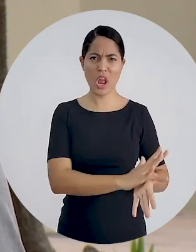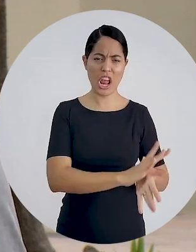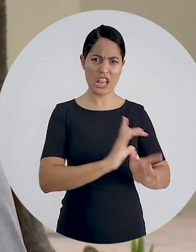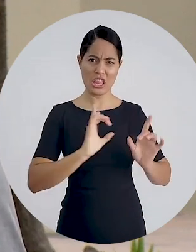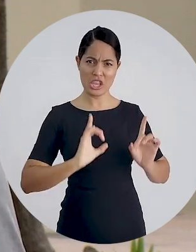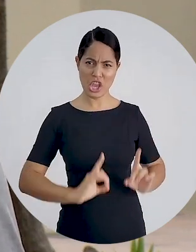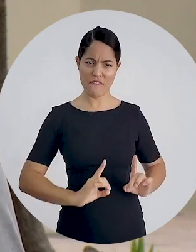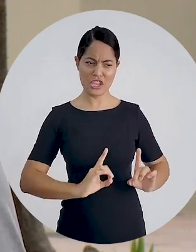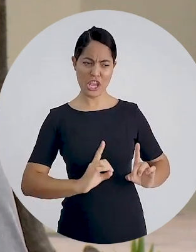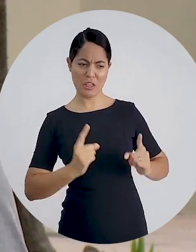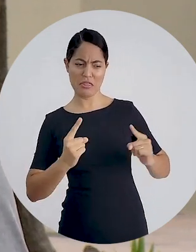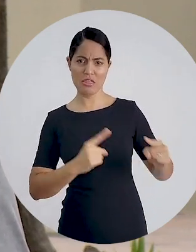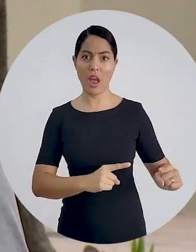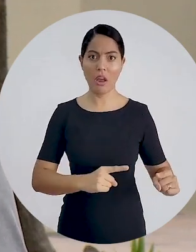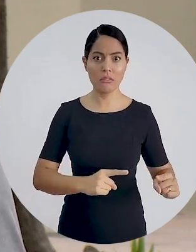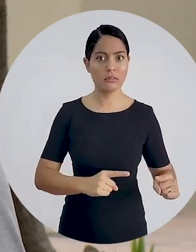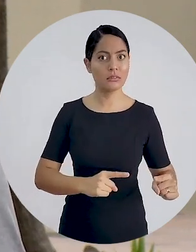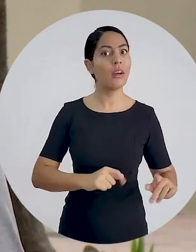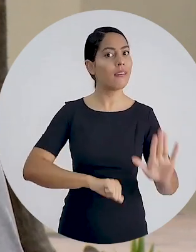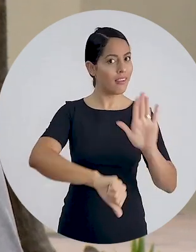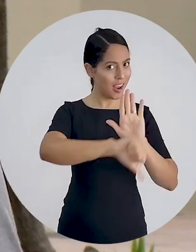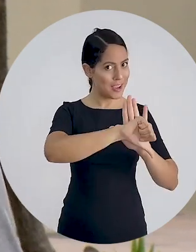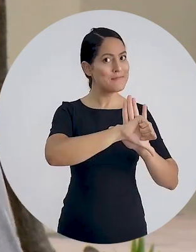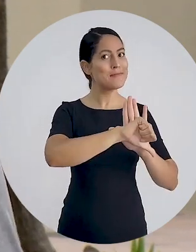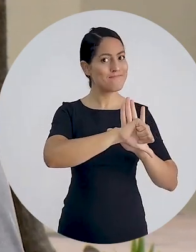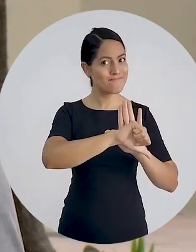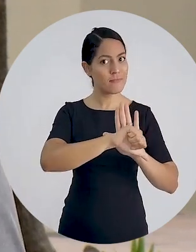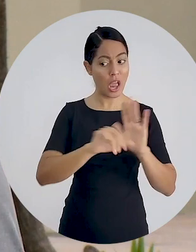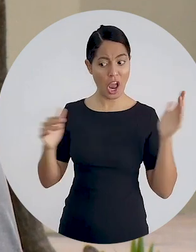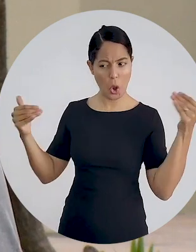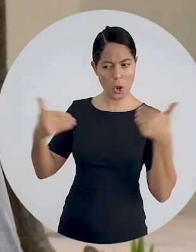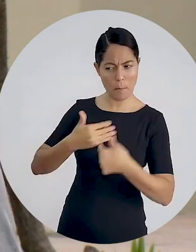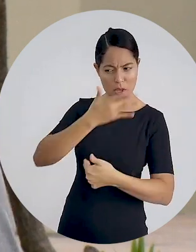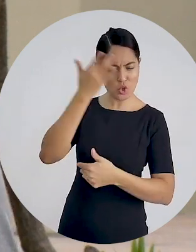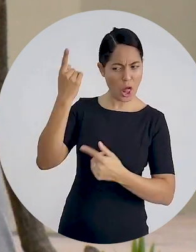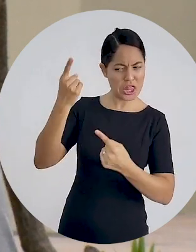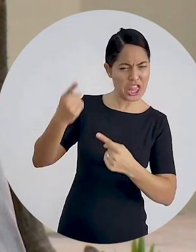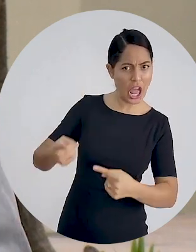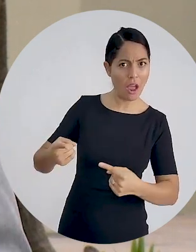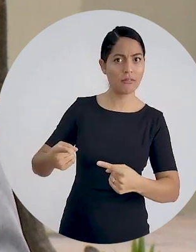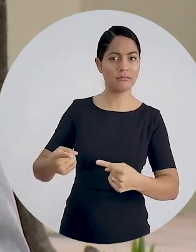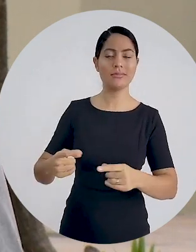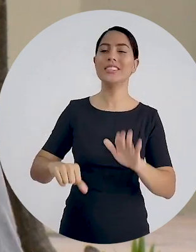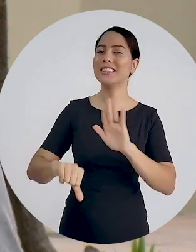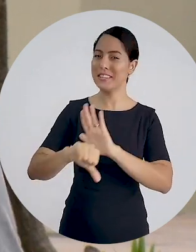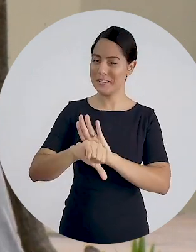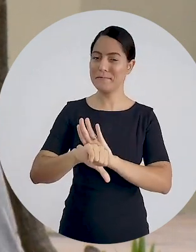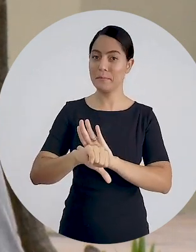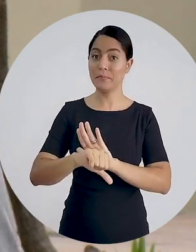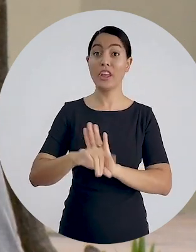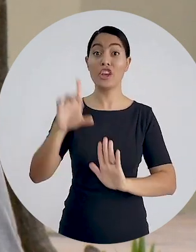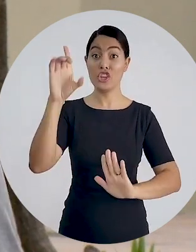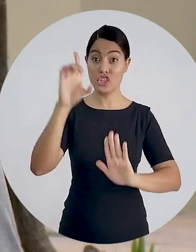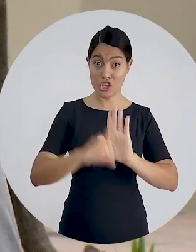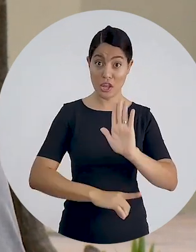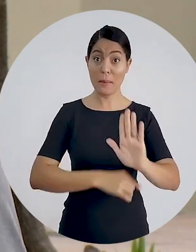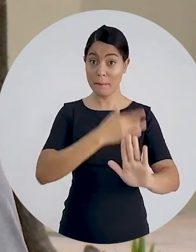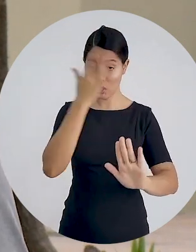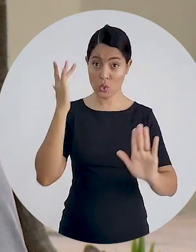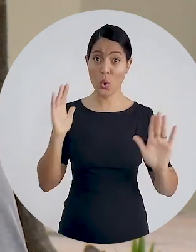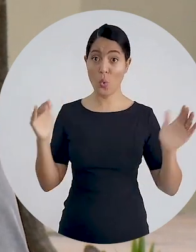é crime previsto em lei, como ressalta a presidente da Comissão Especial da Defesa dos Direitos da Pessoa com